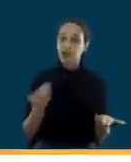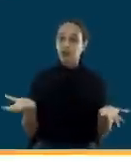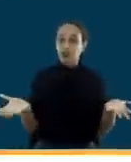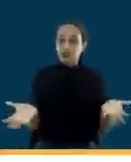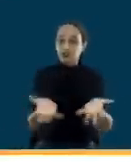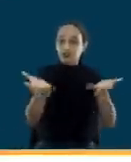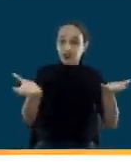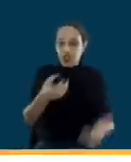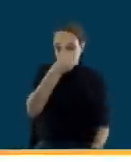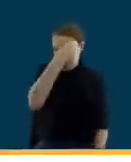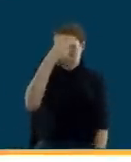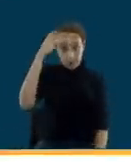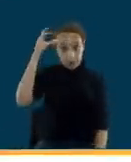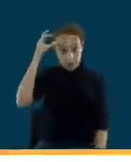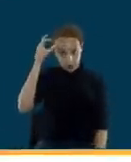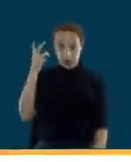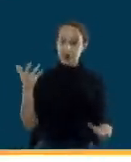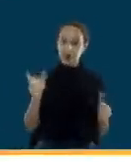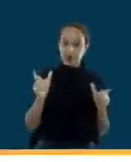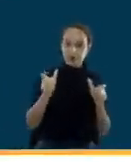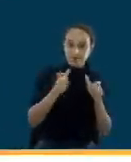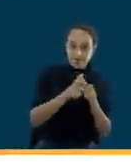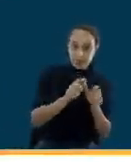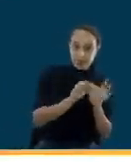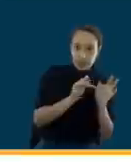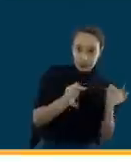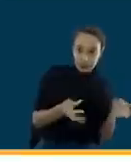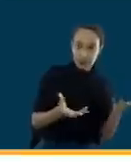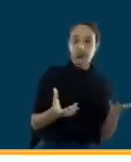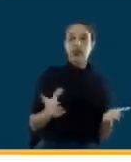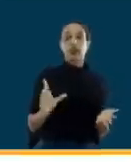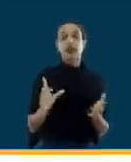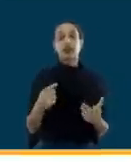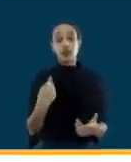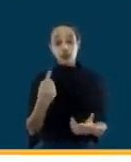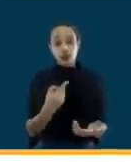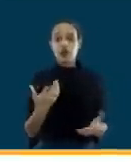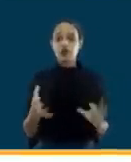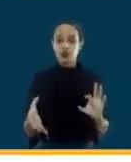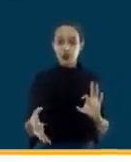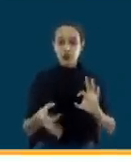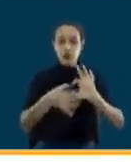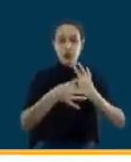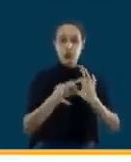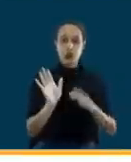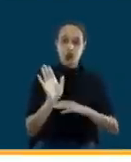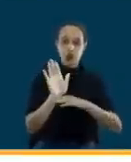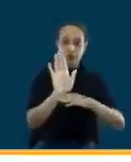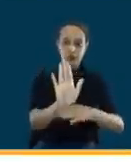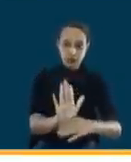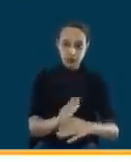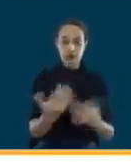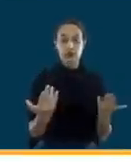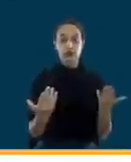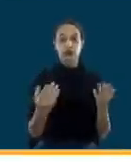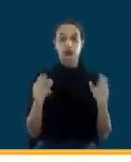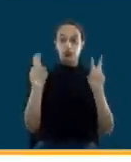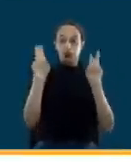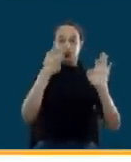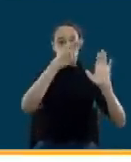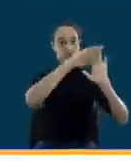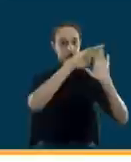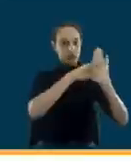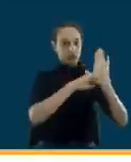menores e nós temos pactuado com relação às atribuições que a lei já